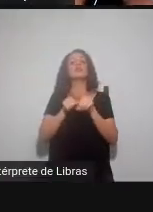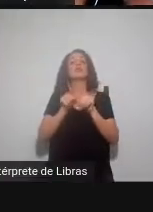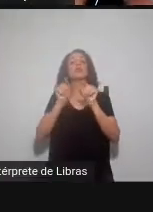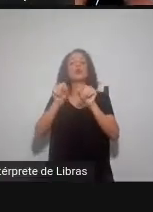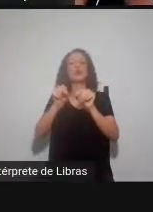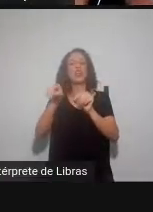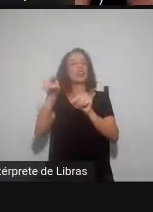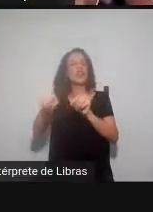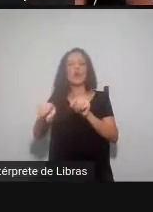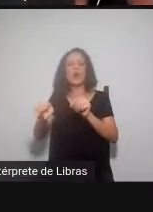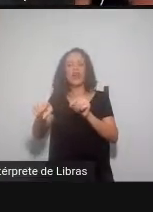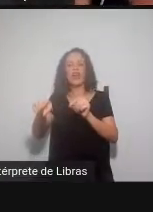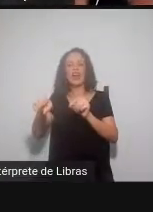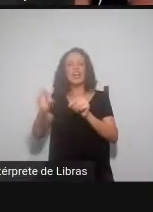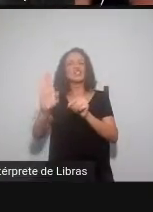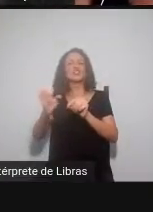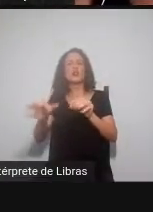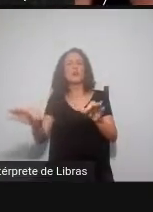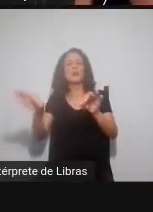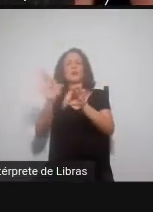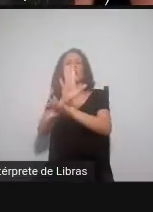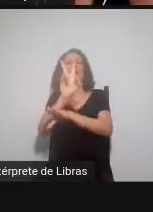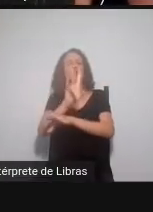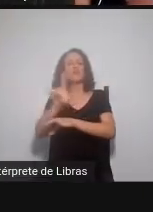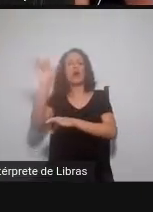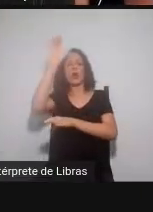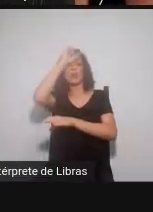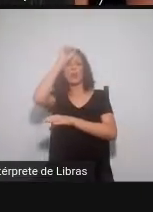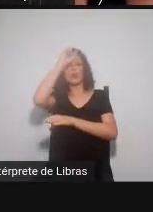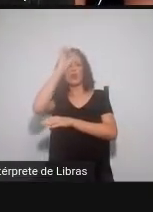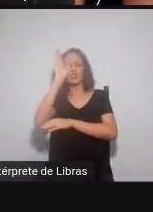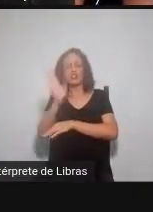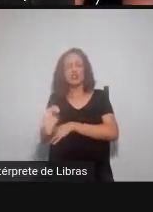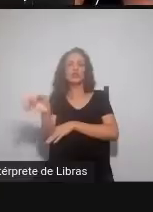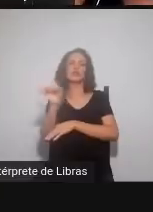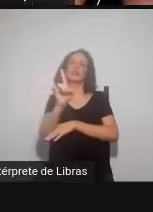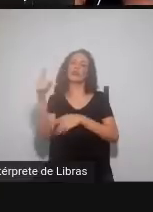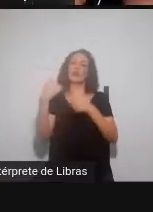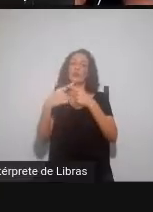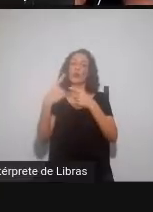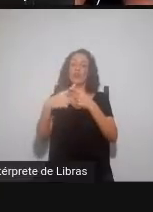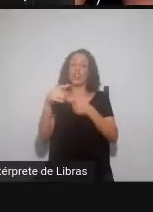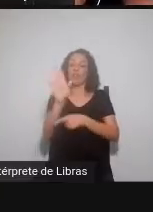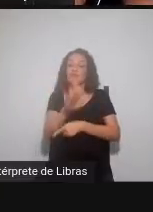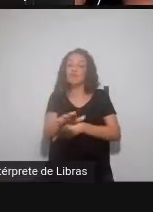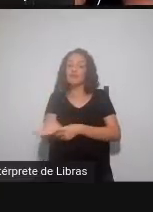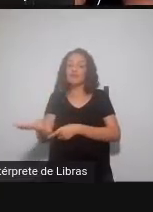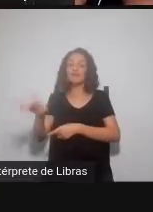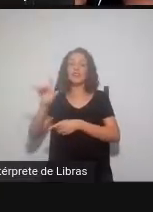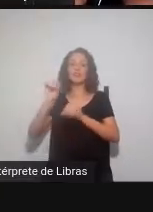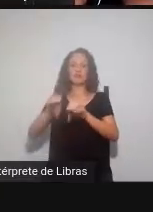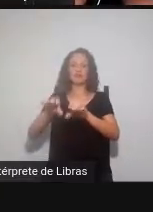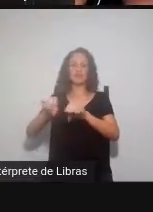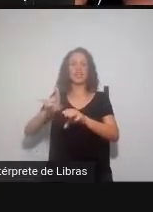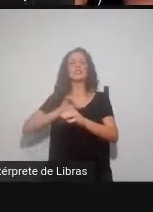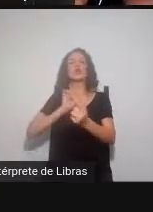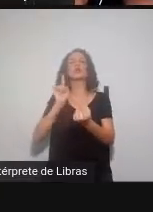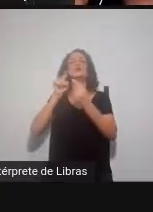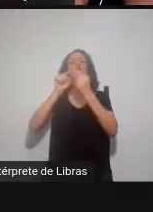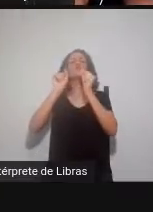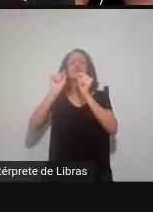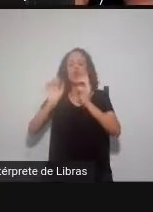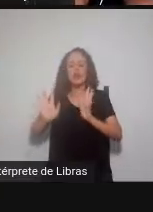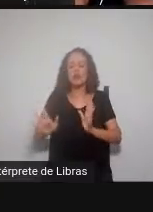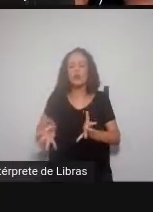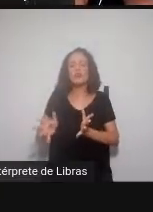alfabetização se completará. A educação infantil tem como principal contribuição para esse processo